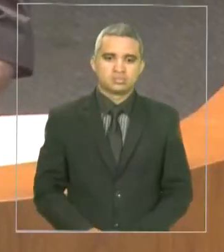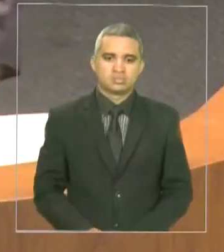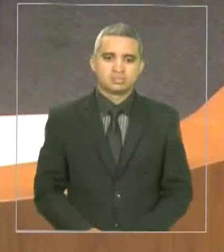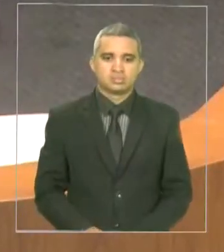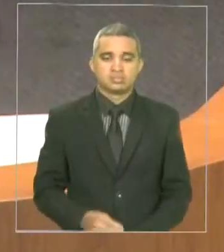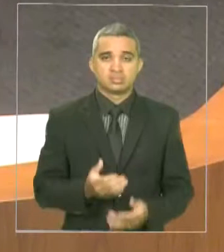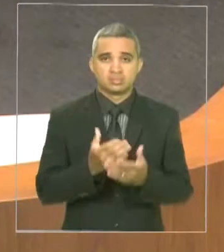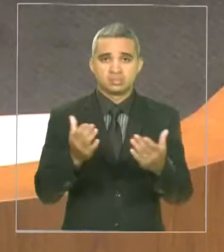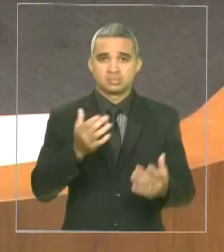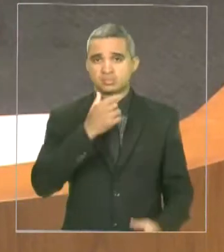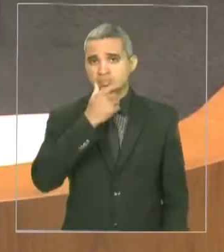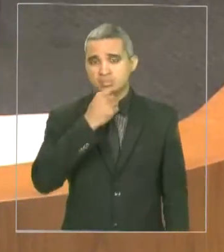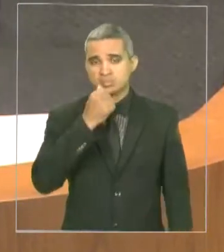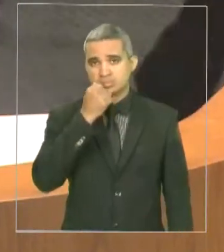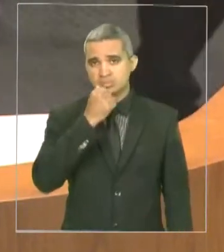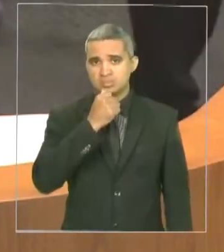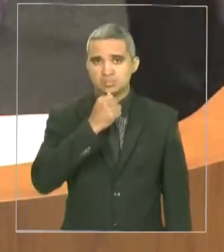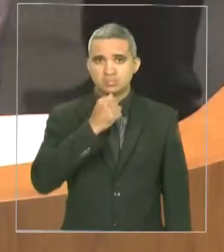senhoras e senhores